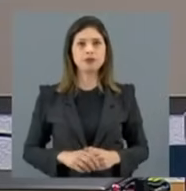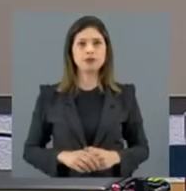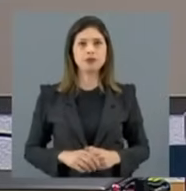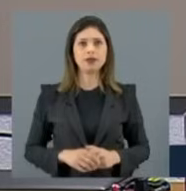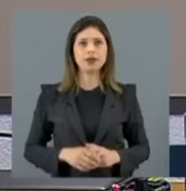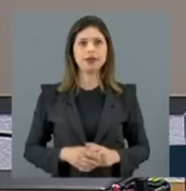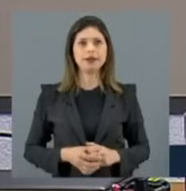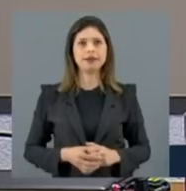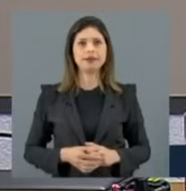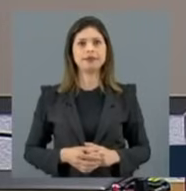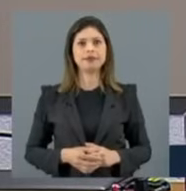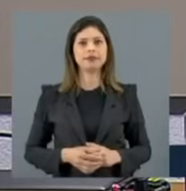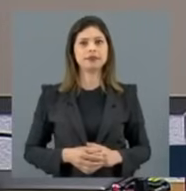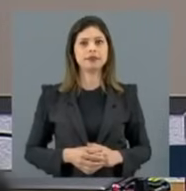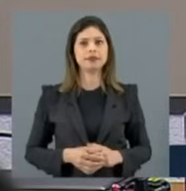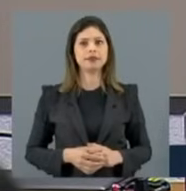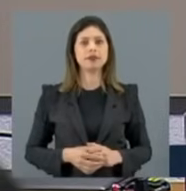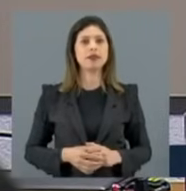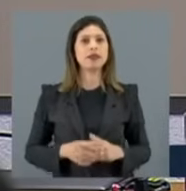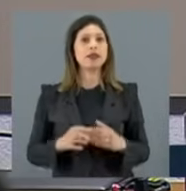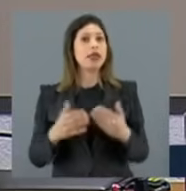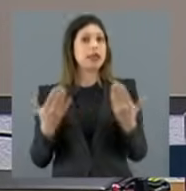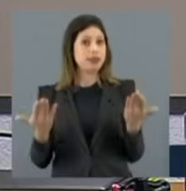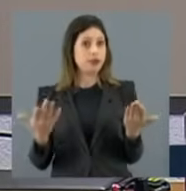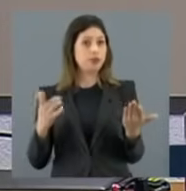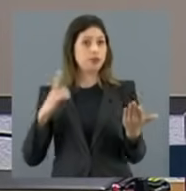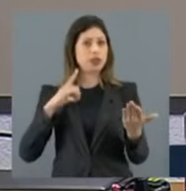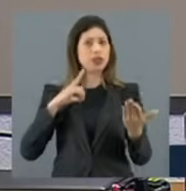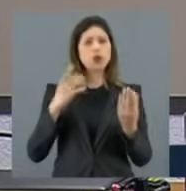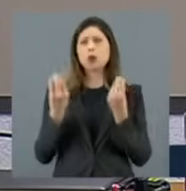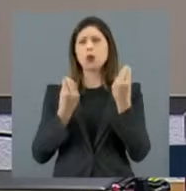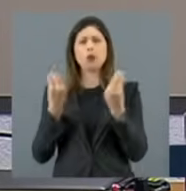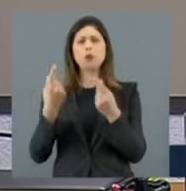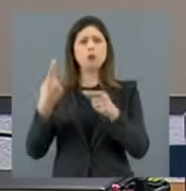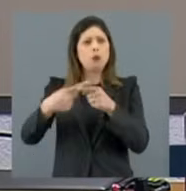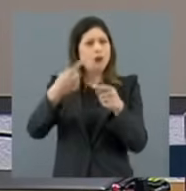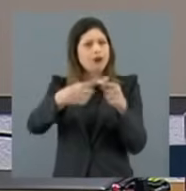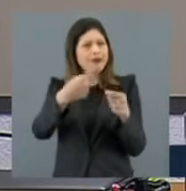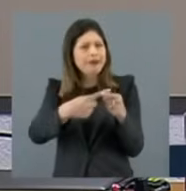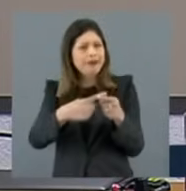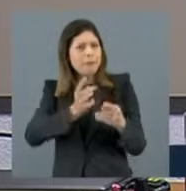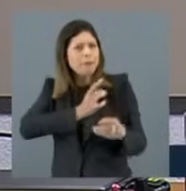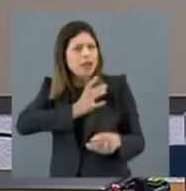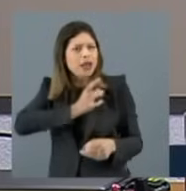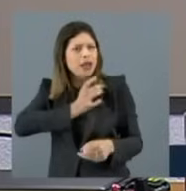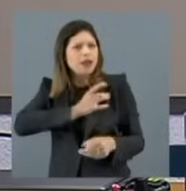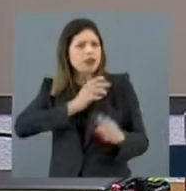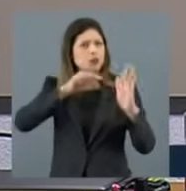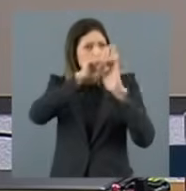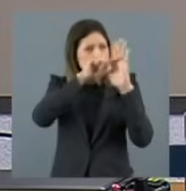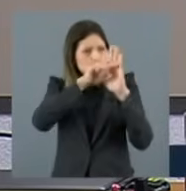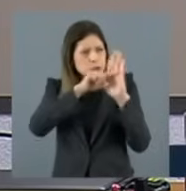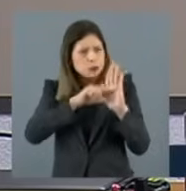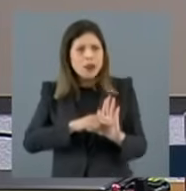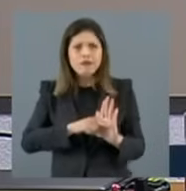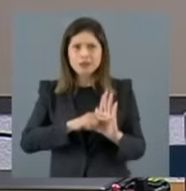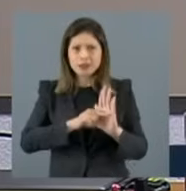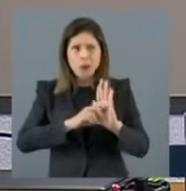Qual que é o medo de investigar essas denúncias? As eleições municipais estão